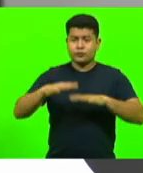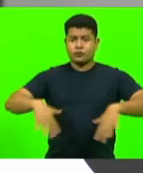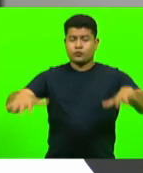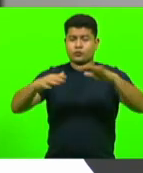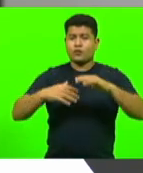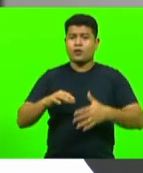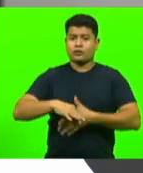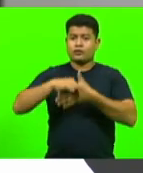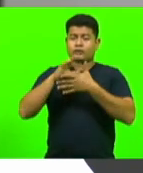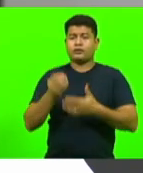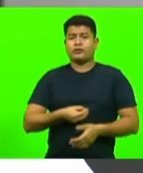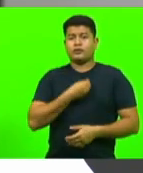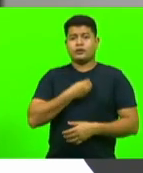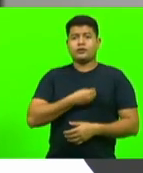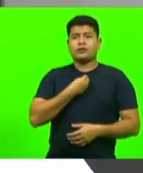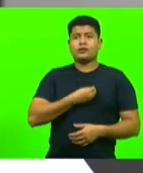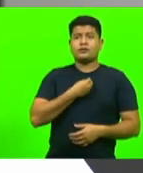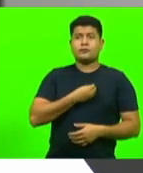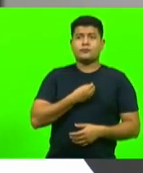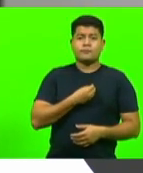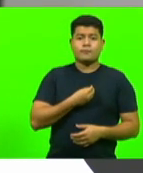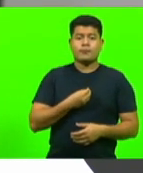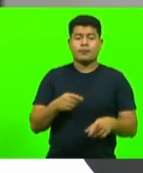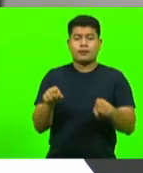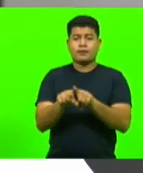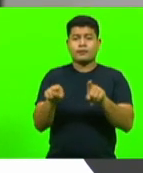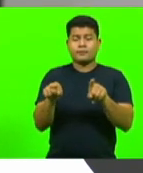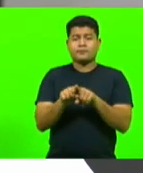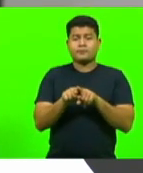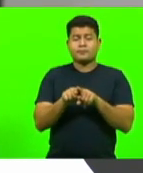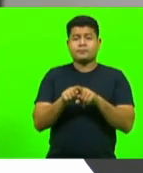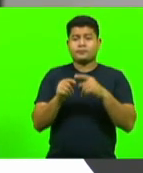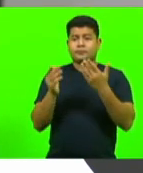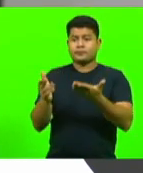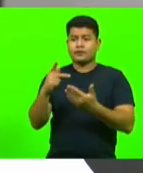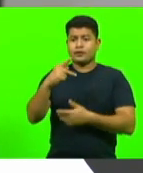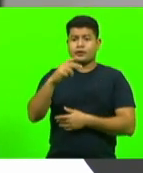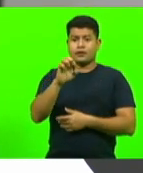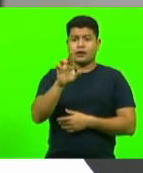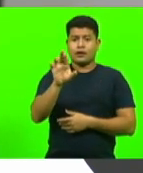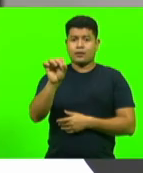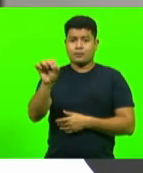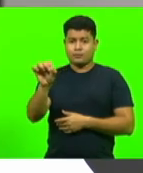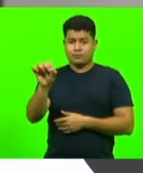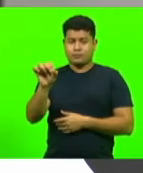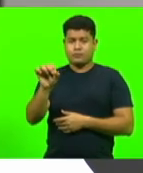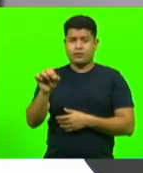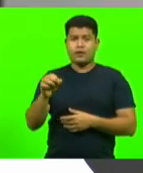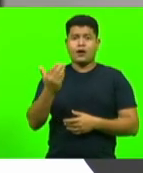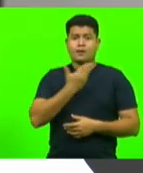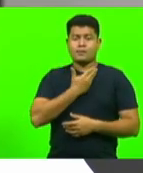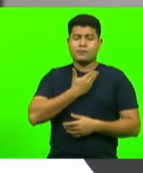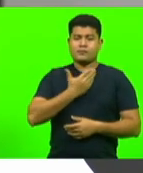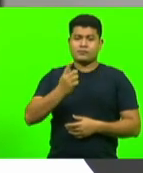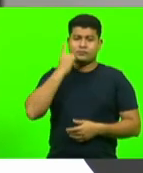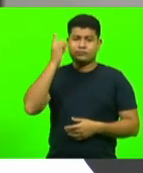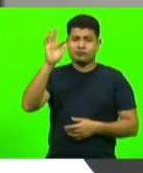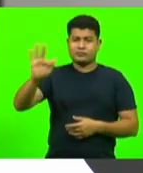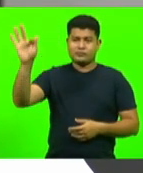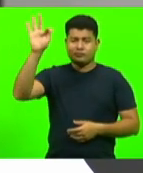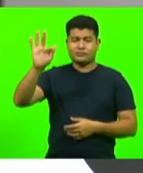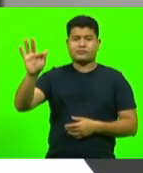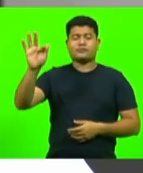lideranças sindicais a a presença do Pedro nosso colega deputado federal né